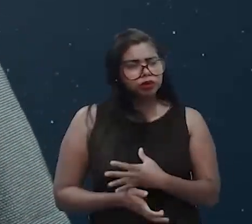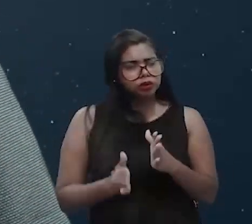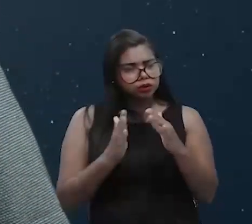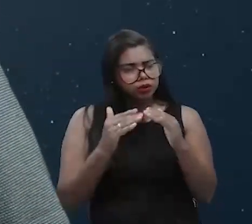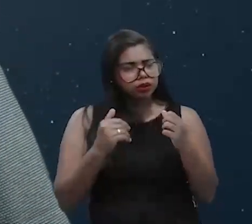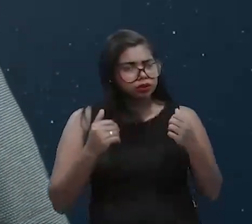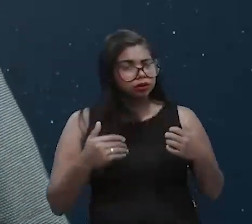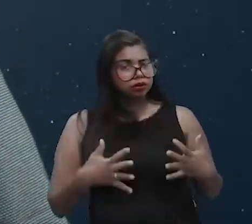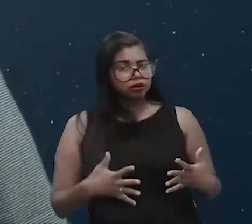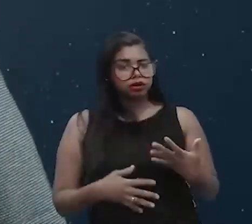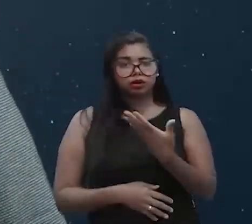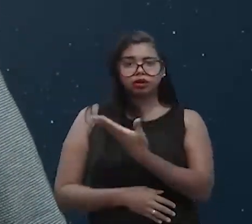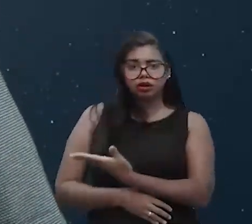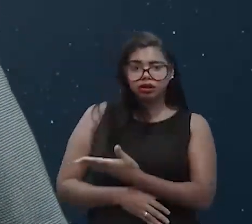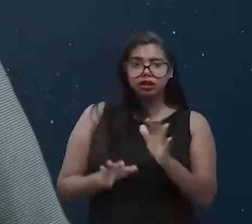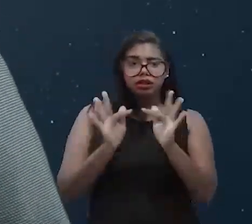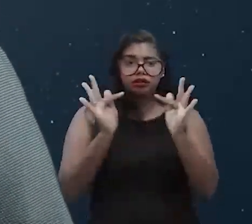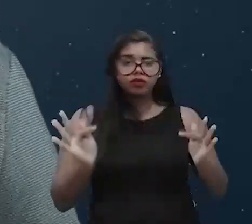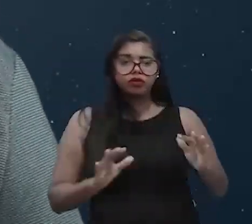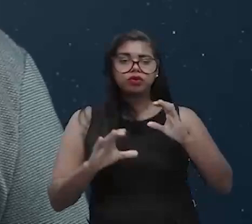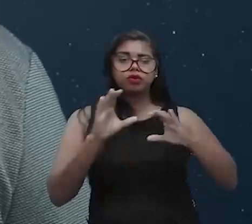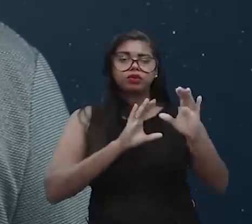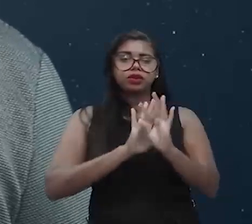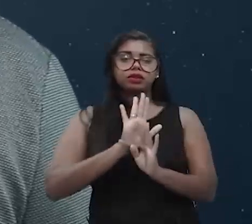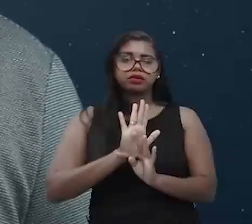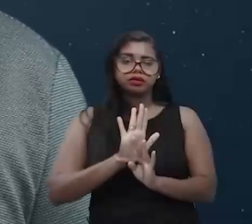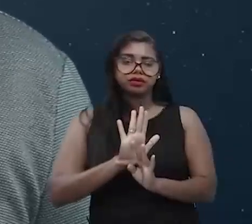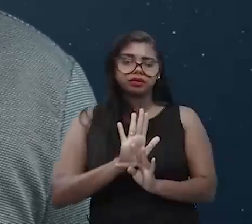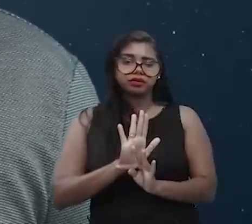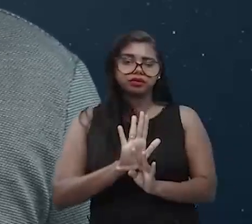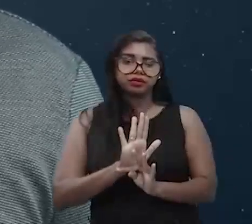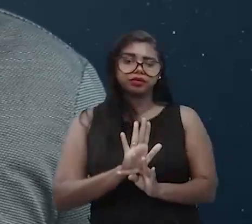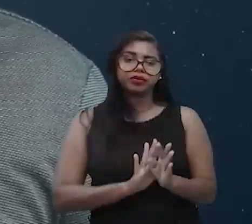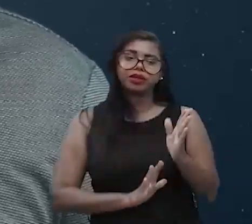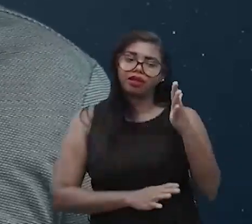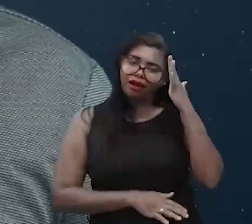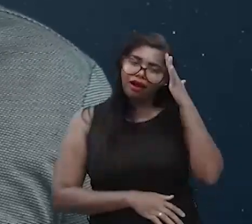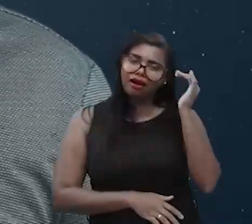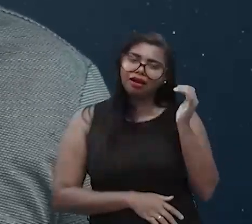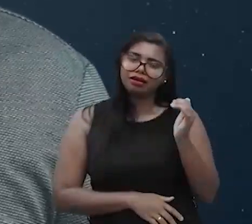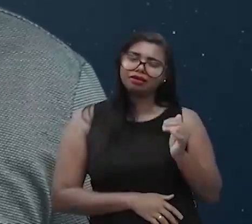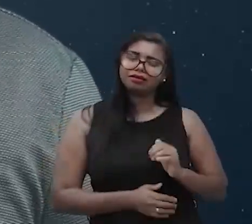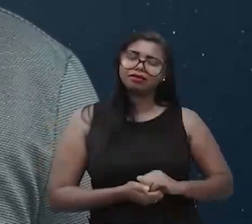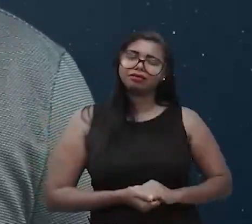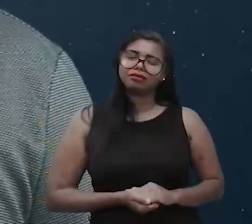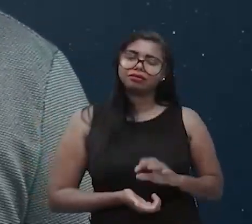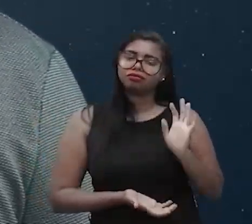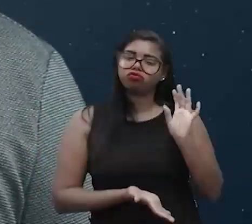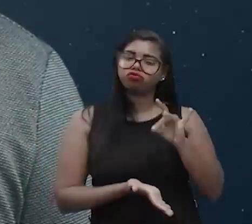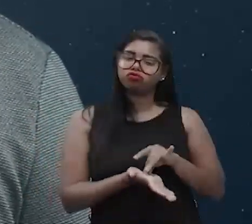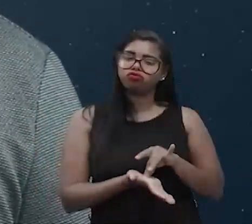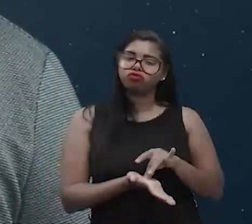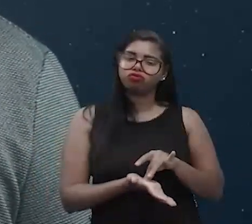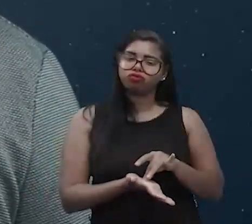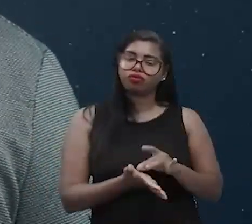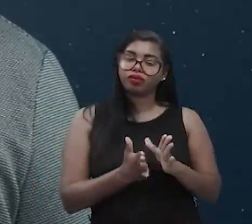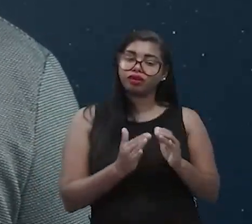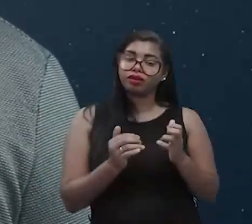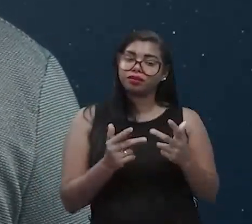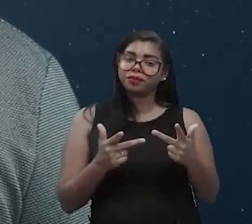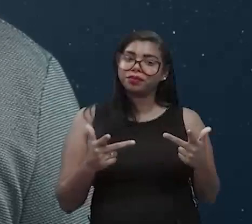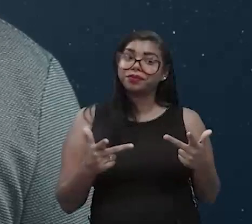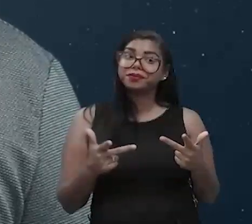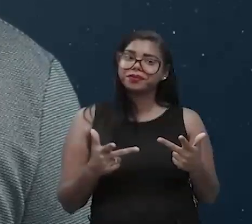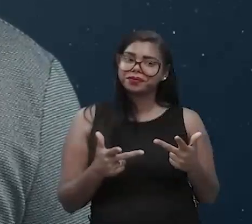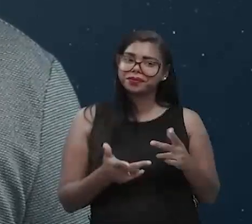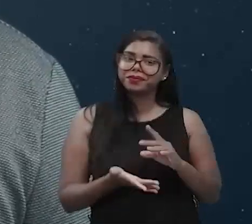comando, ele pedisse funções comunicativas do texto, você já ia matar já, que é a função expressiva. Mas ele pede outra coisa, não é? Ele